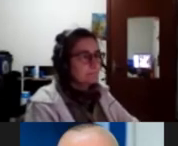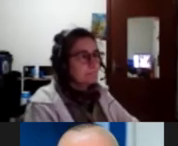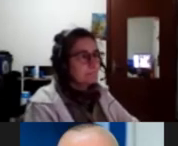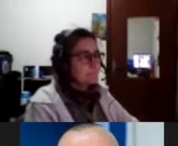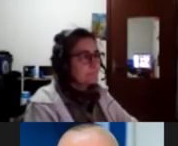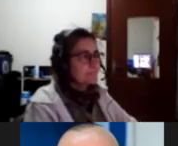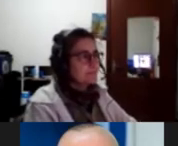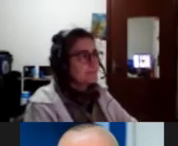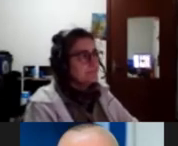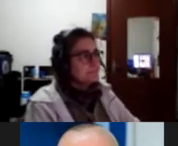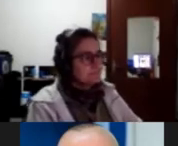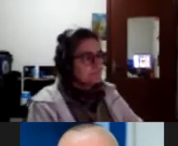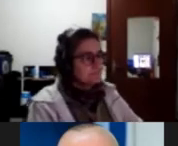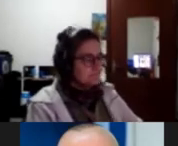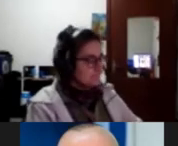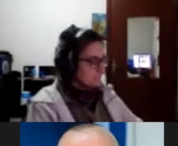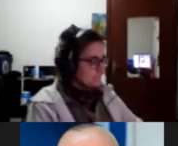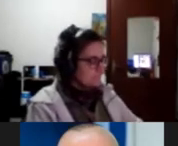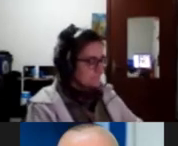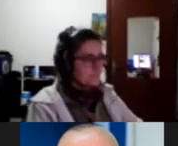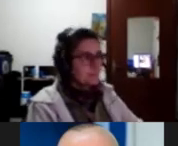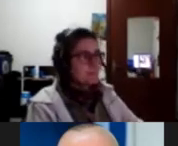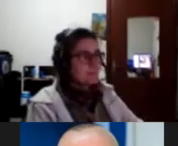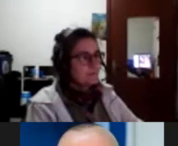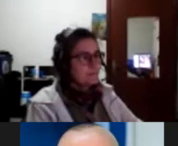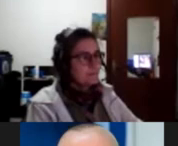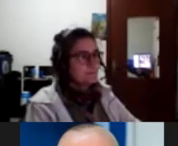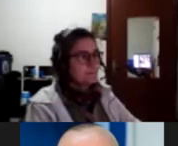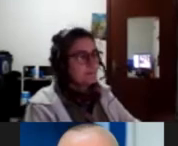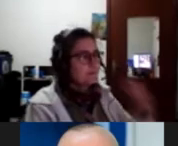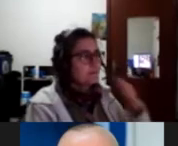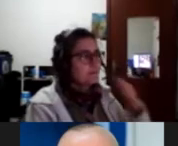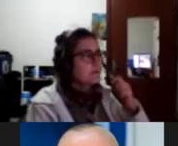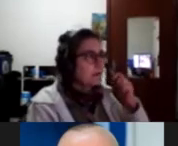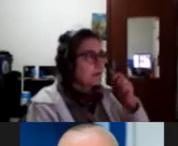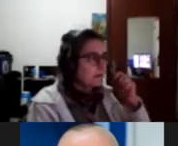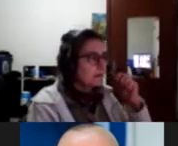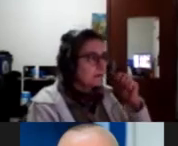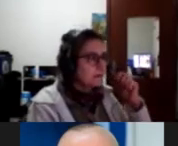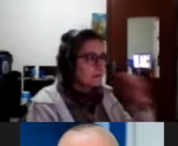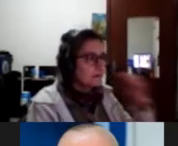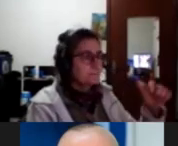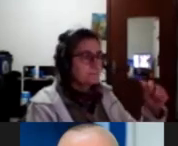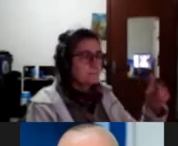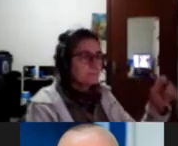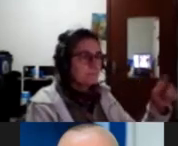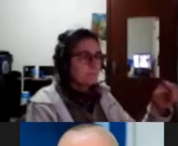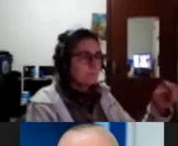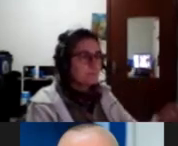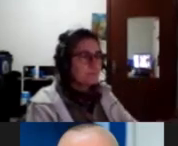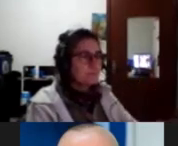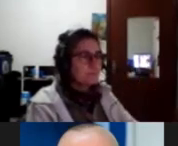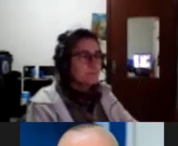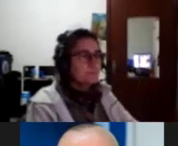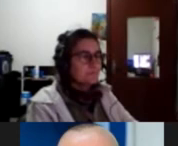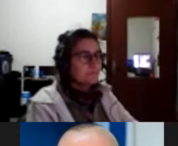trabalhei em umas lojas, aí eu fui um bom vendedor e eu aprendi que a gente induz o nosso cliente